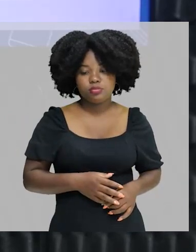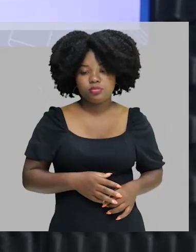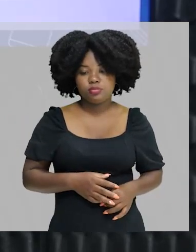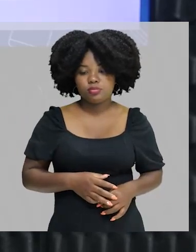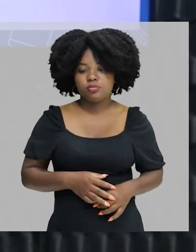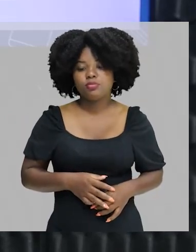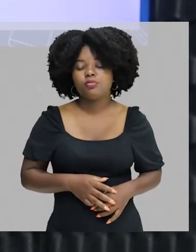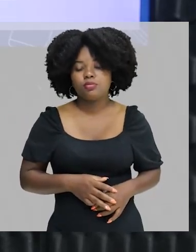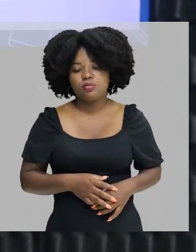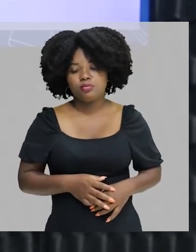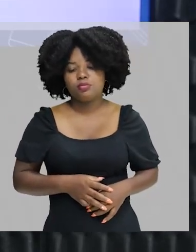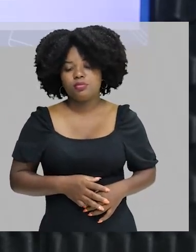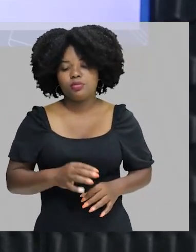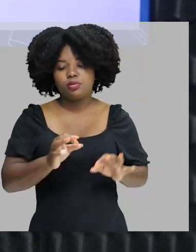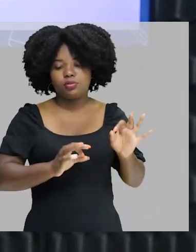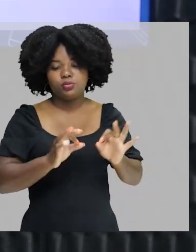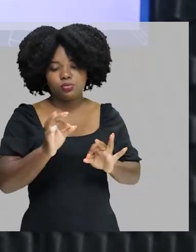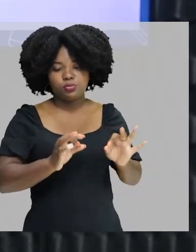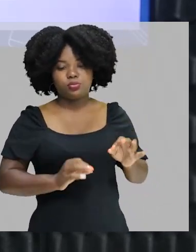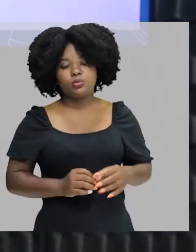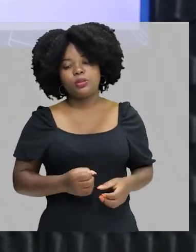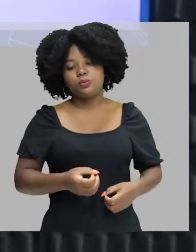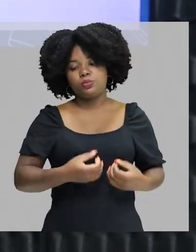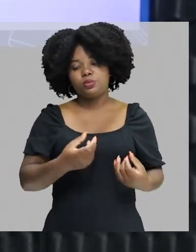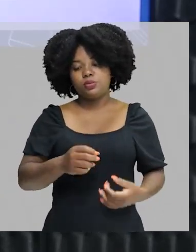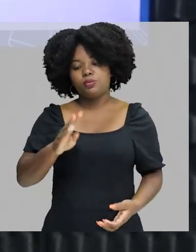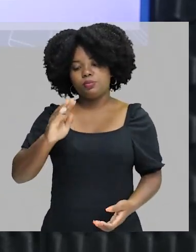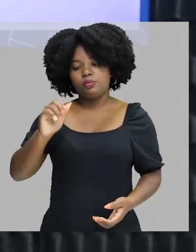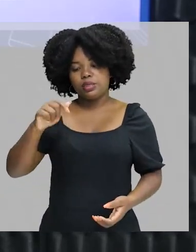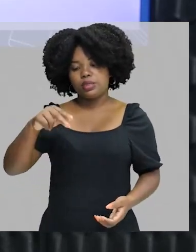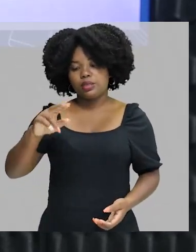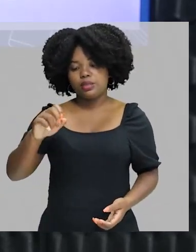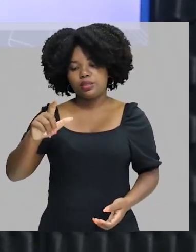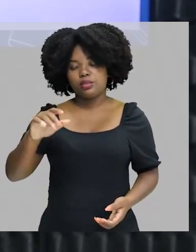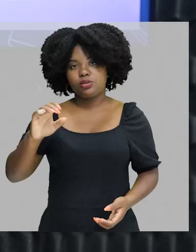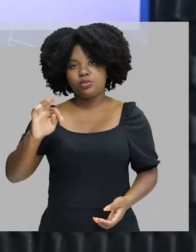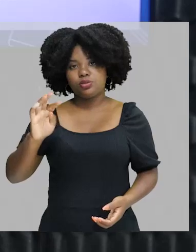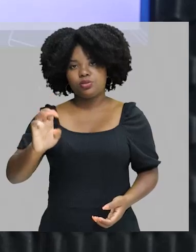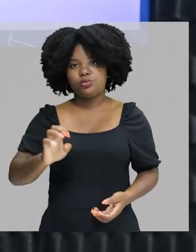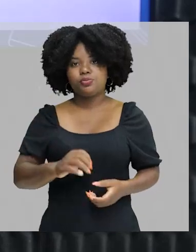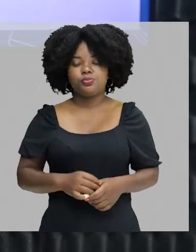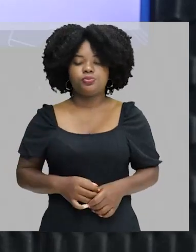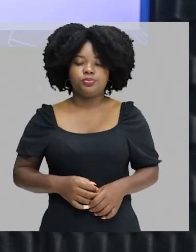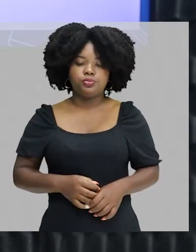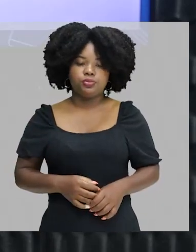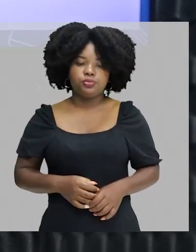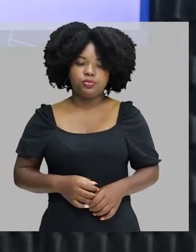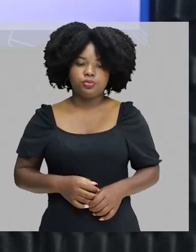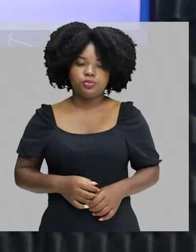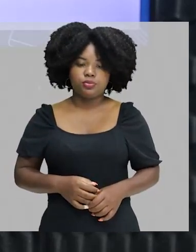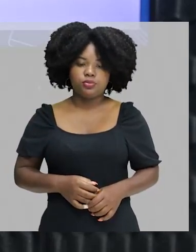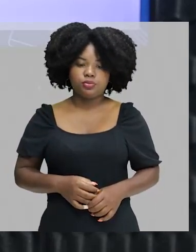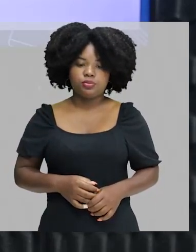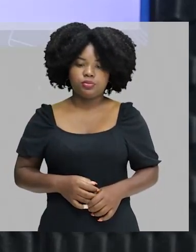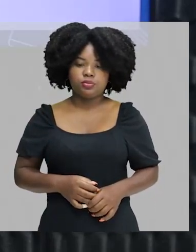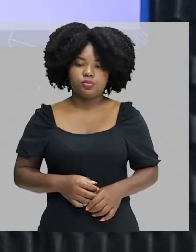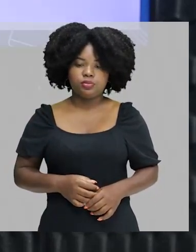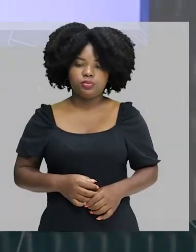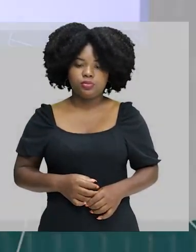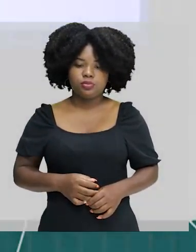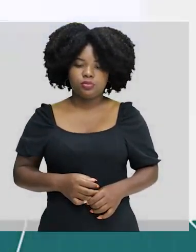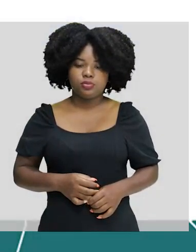Esse objeto, ele é feito de baquelite, né? Um polímero tridimensional, turma.